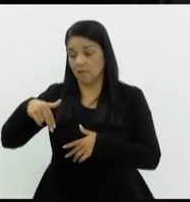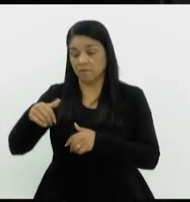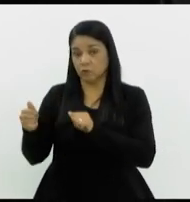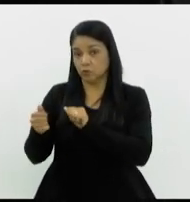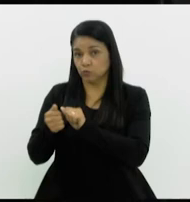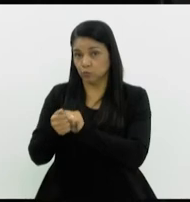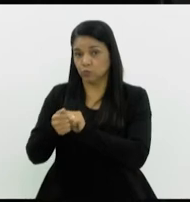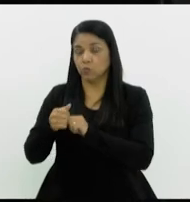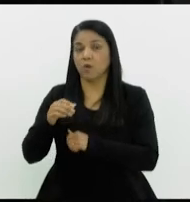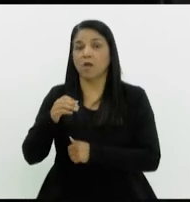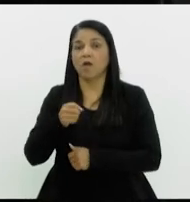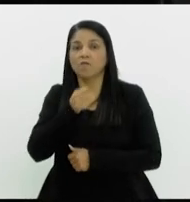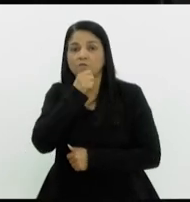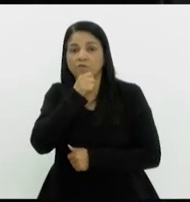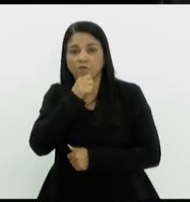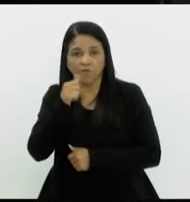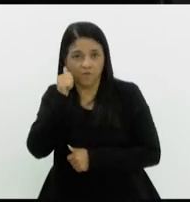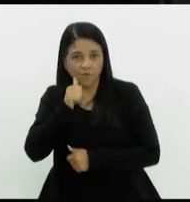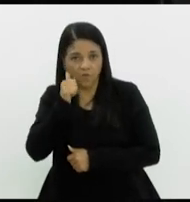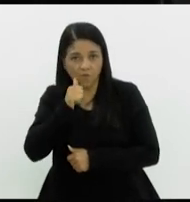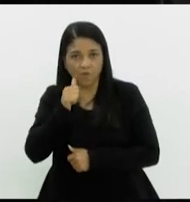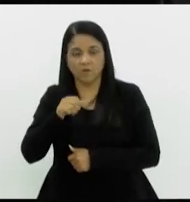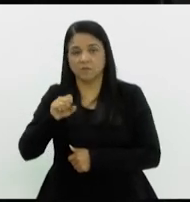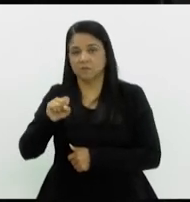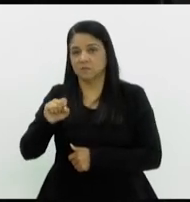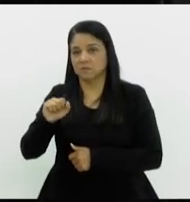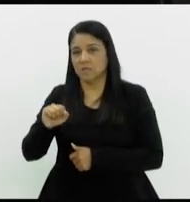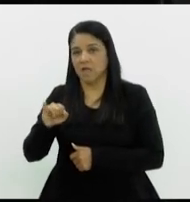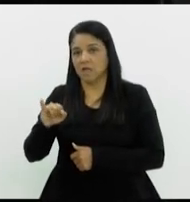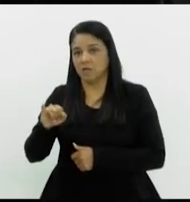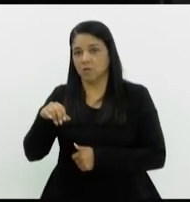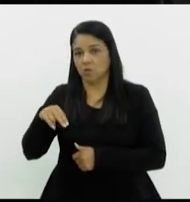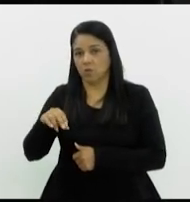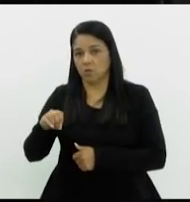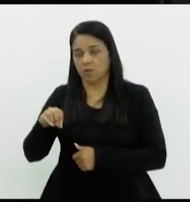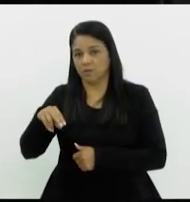dona Sayonara, que viu a sua neta e